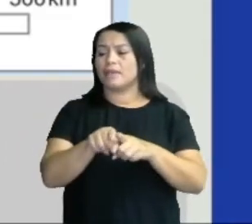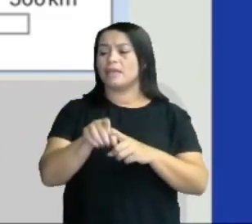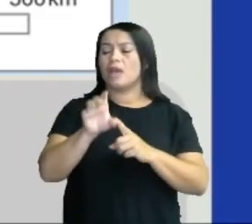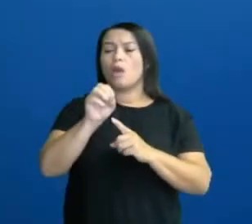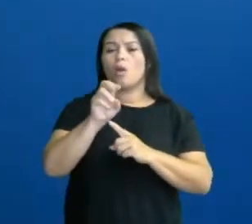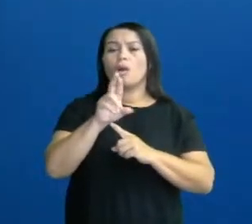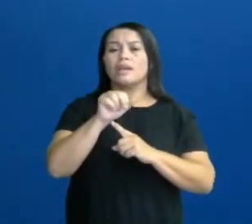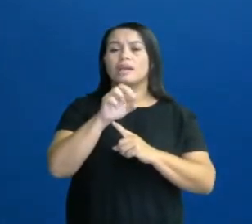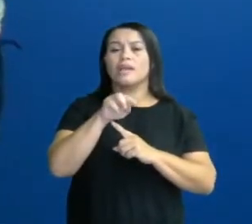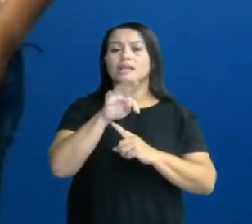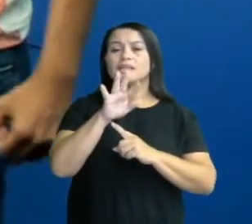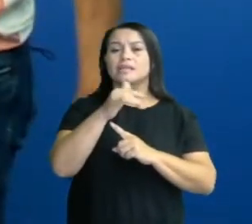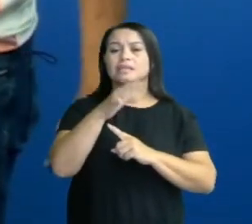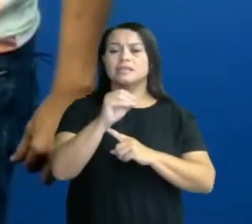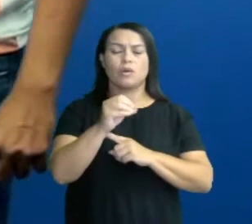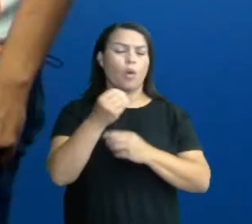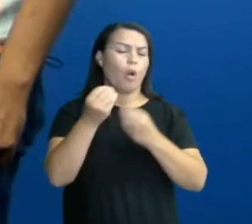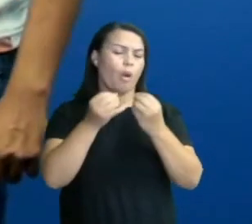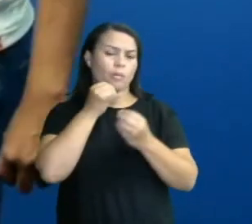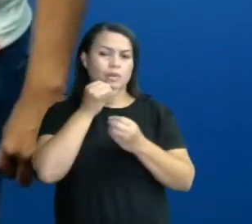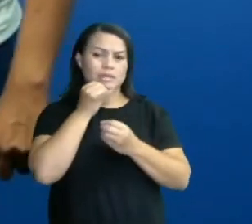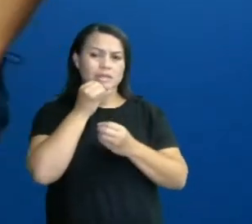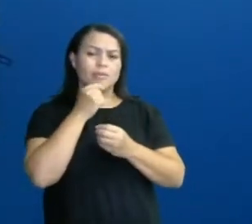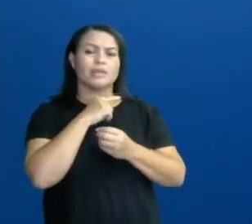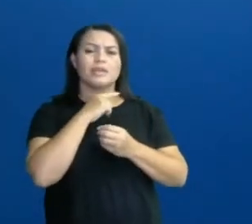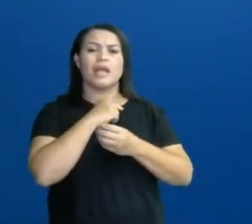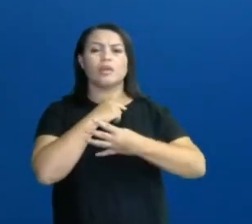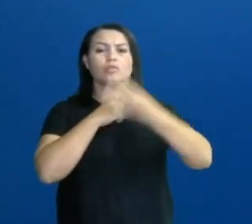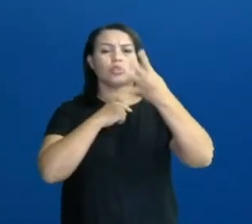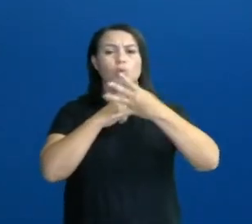A orientação é retratada pela Rosa dos Ventos, né, e no caso